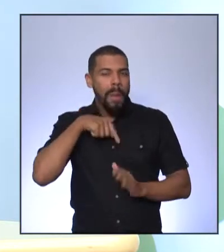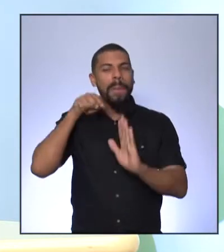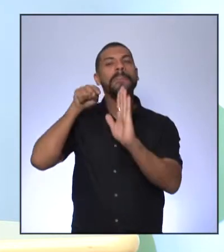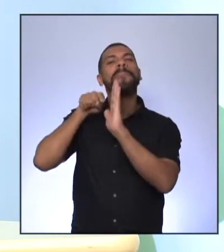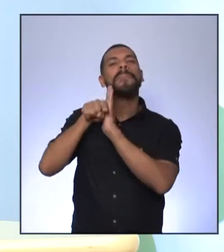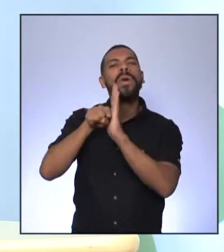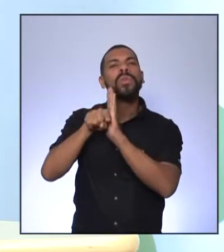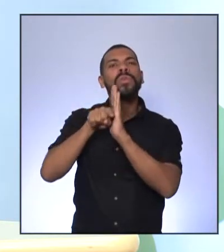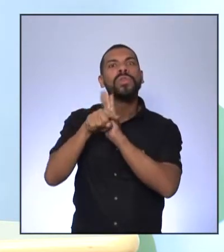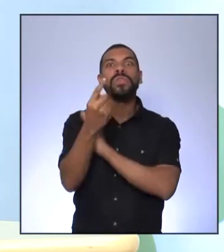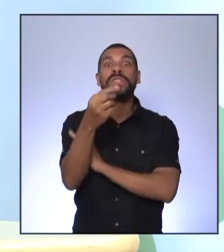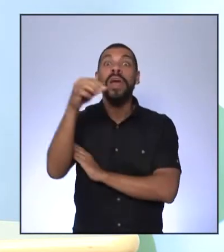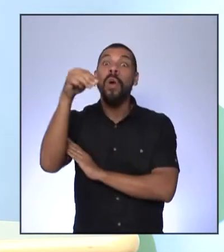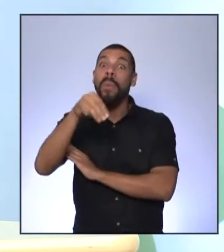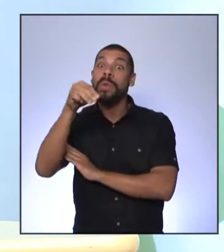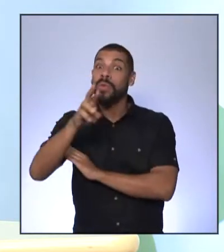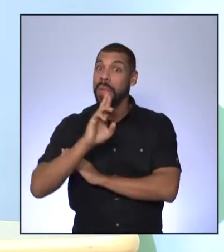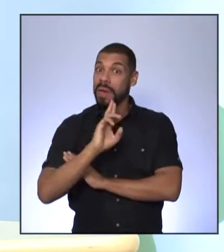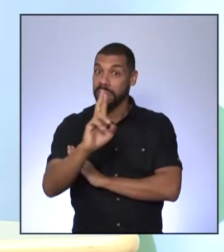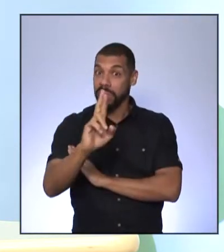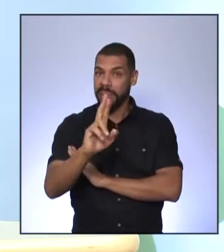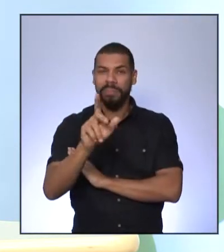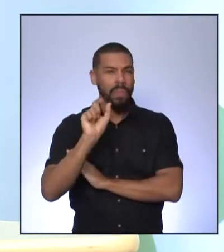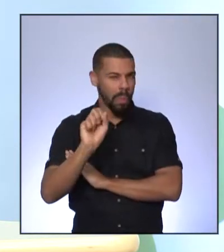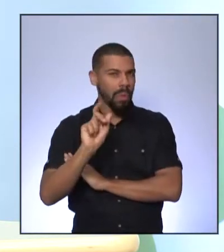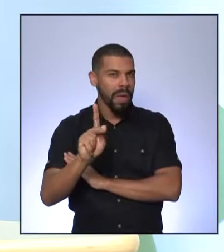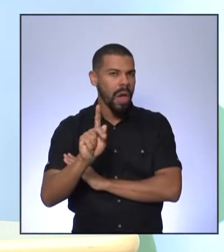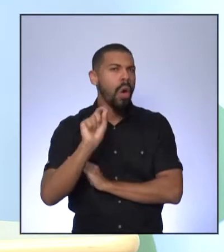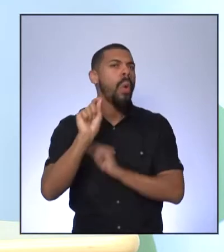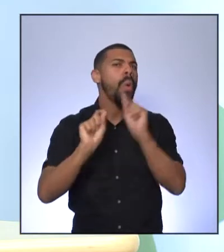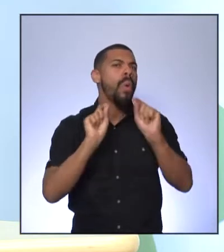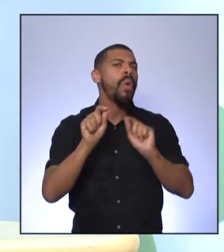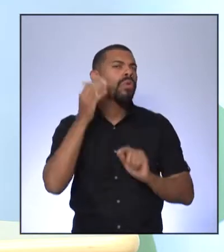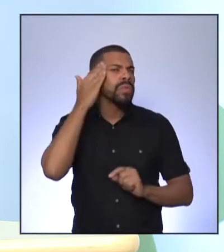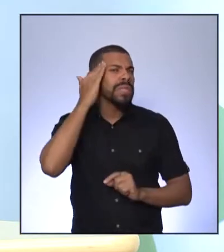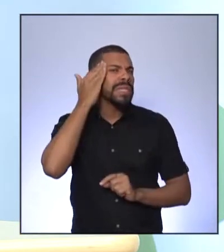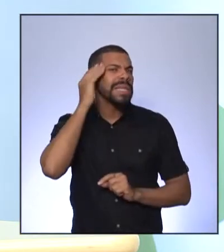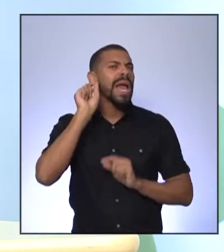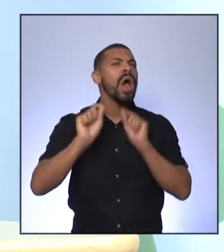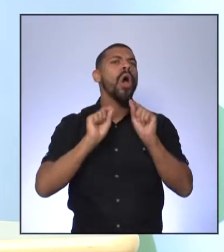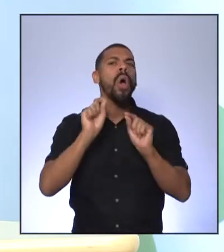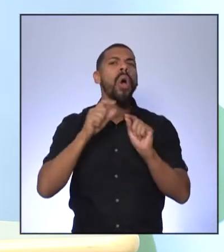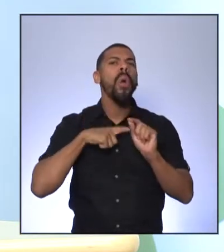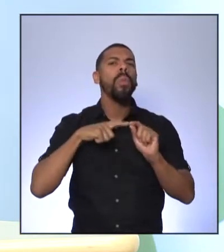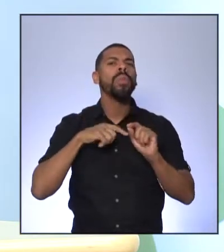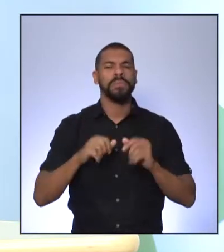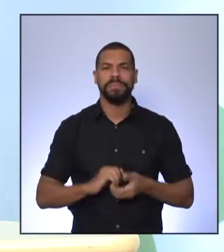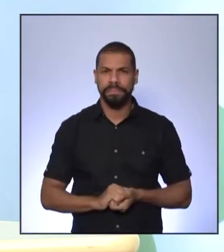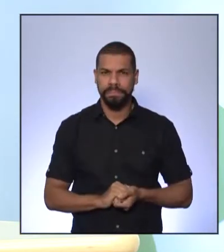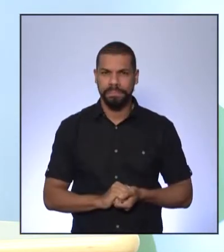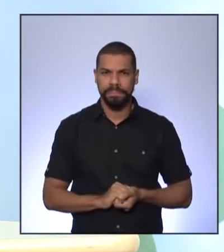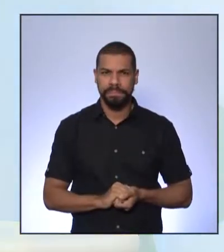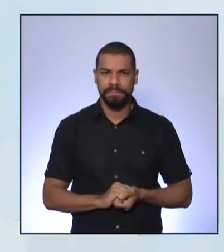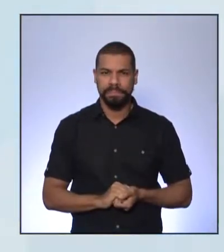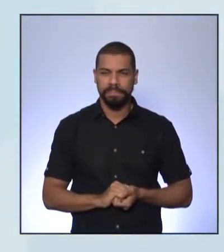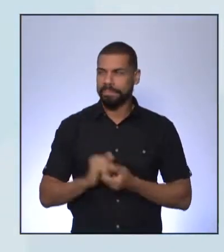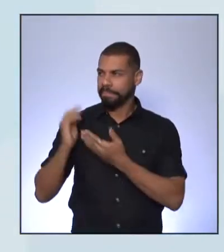E vocês vão ter um minutinho para responder. Então, eu quero saber o que vocês entendem por concentração.